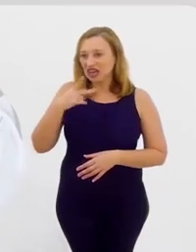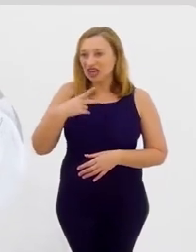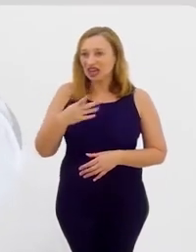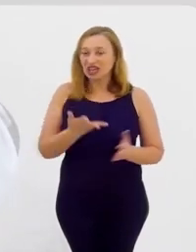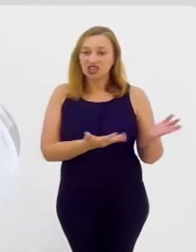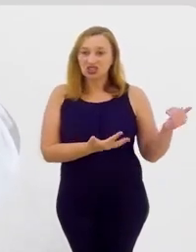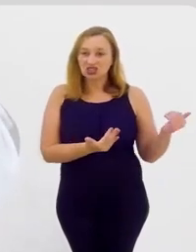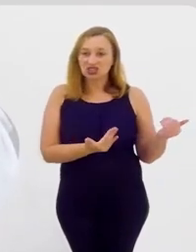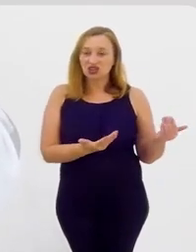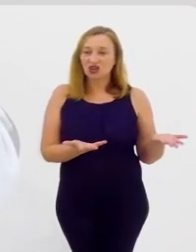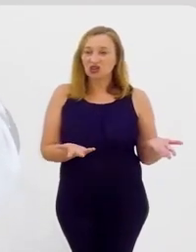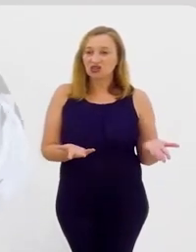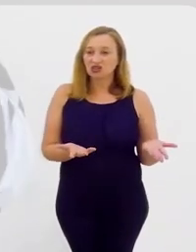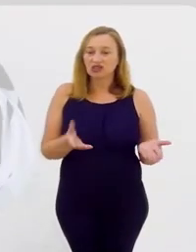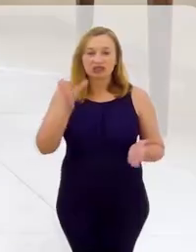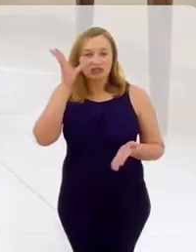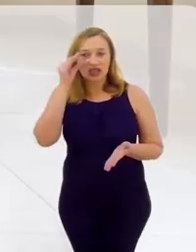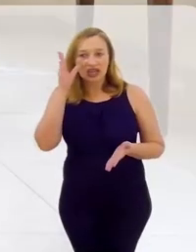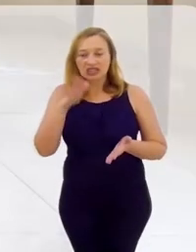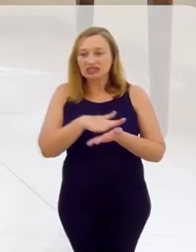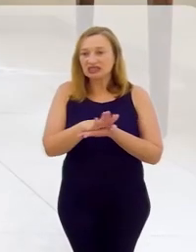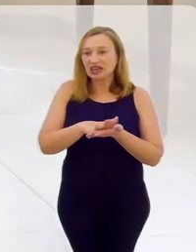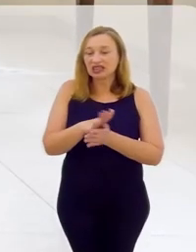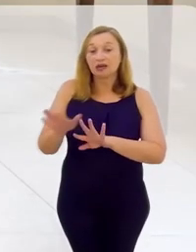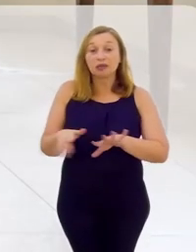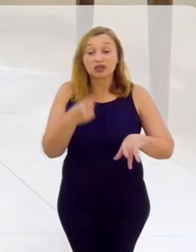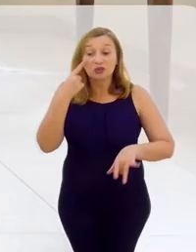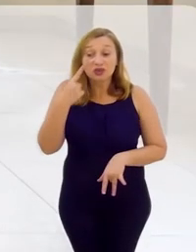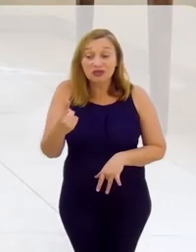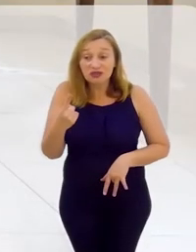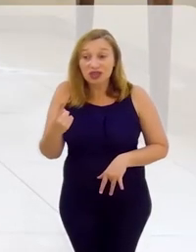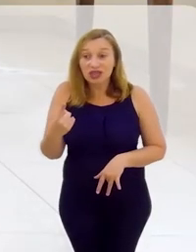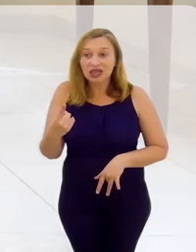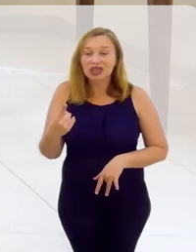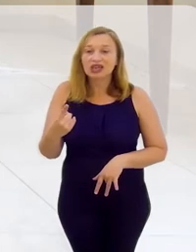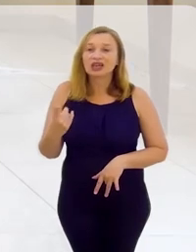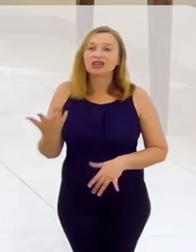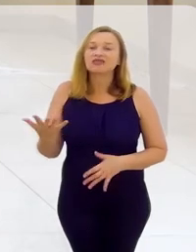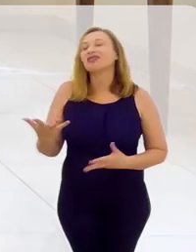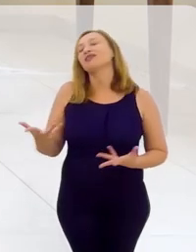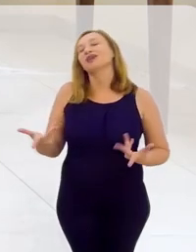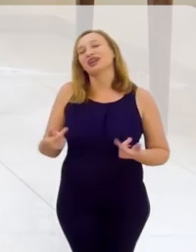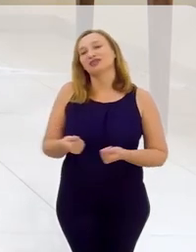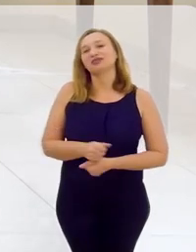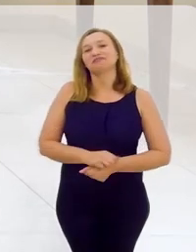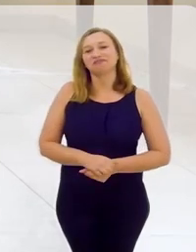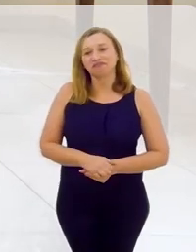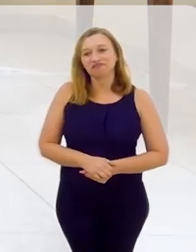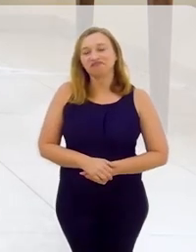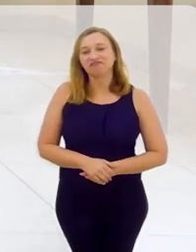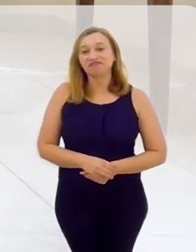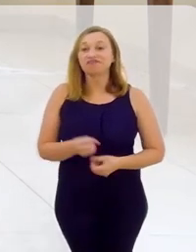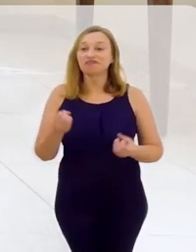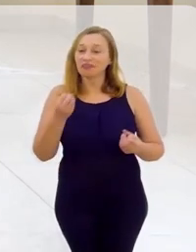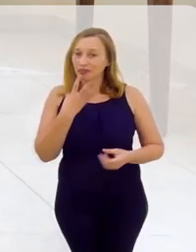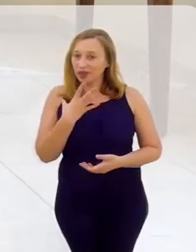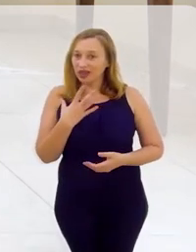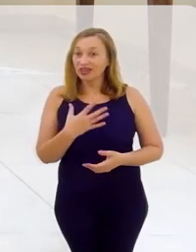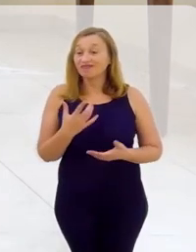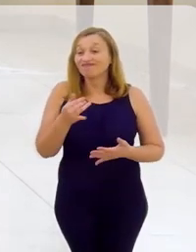pessoas gostam de dizer que os jovens hoje em dia não se interessam, não têm religião. Então, quando você vê isso, é muito